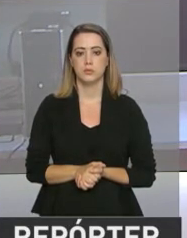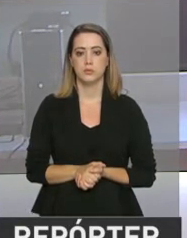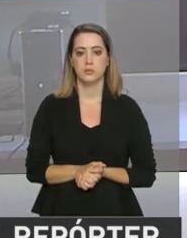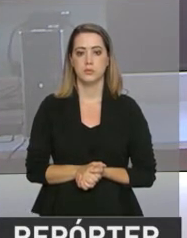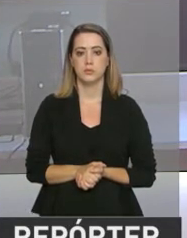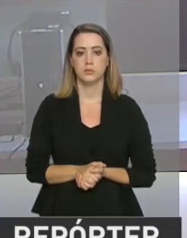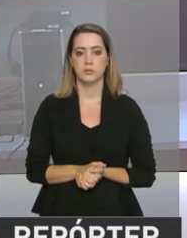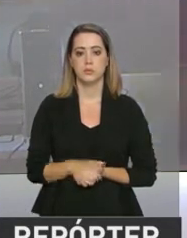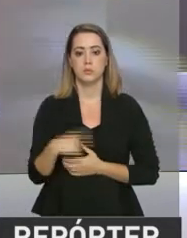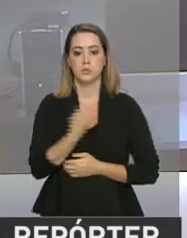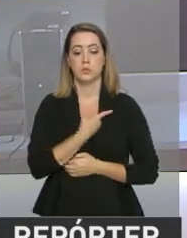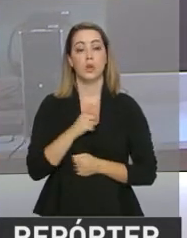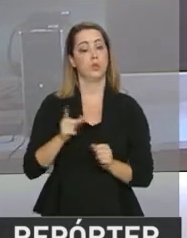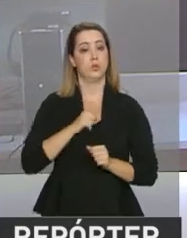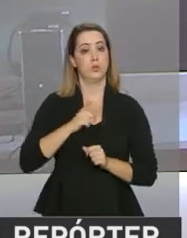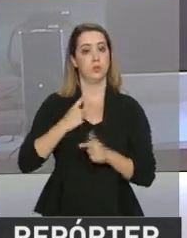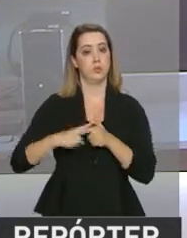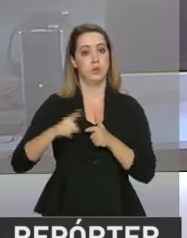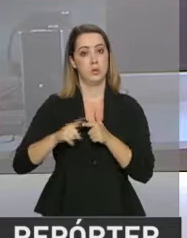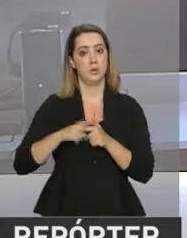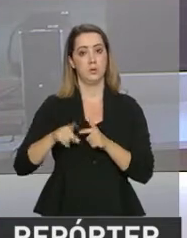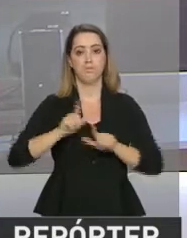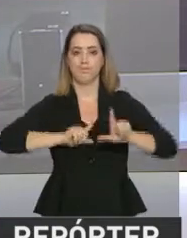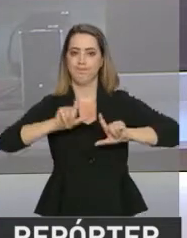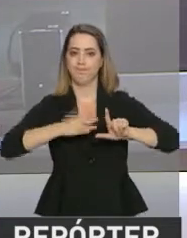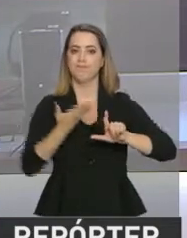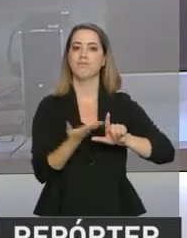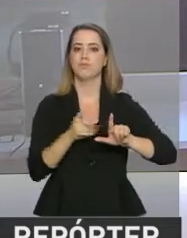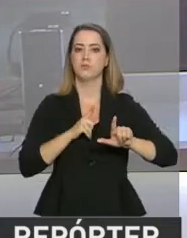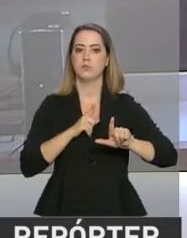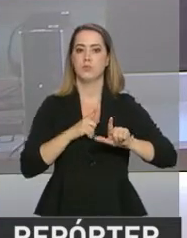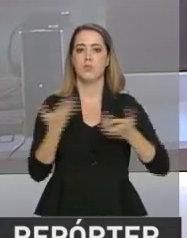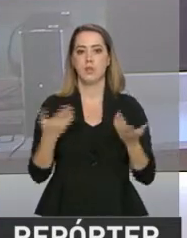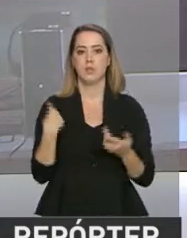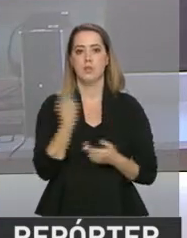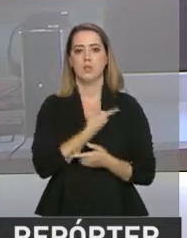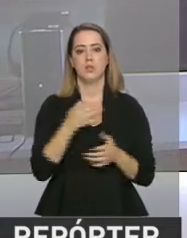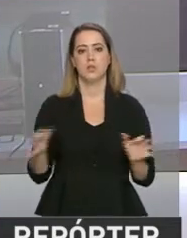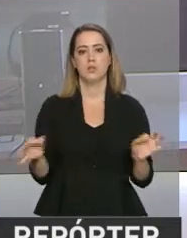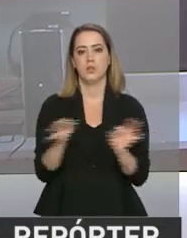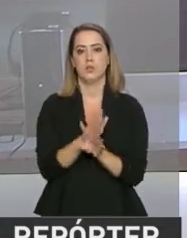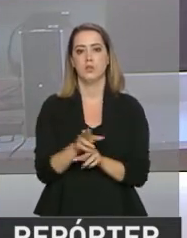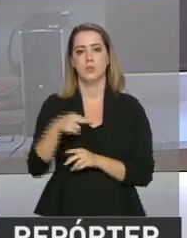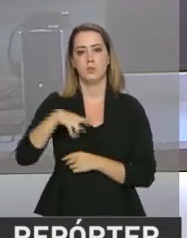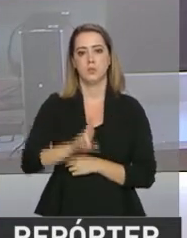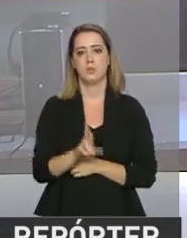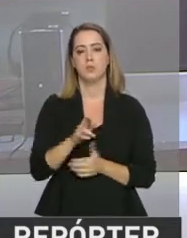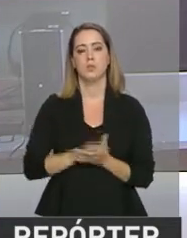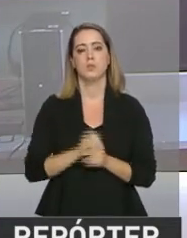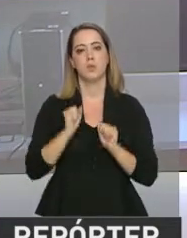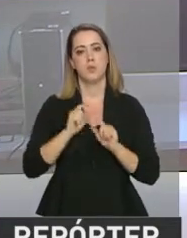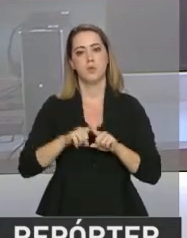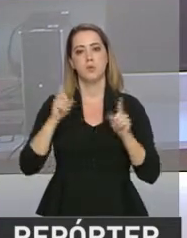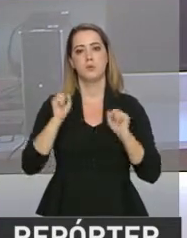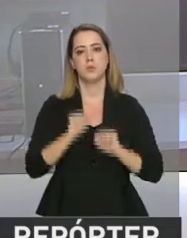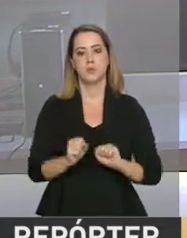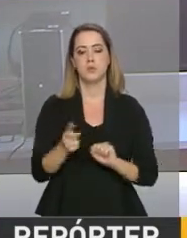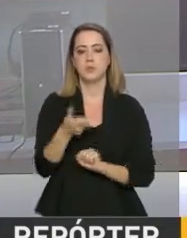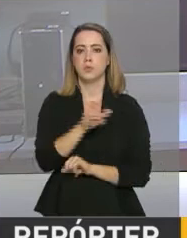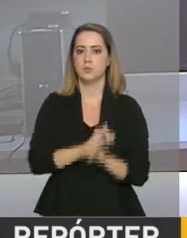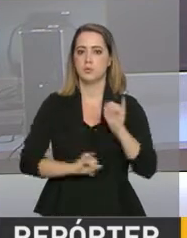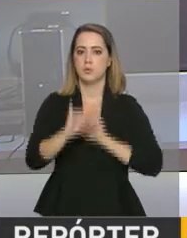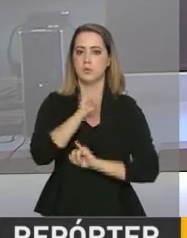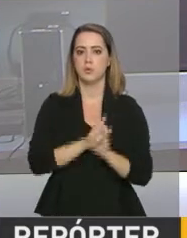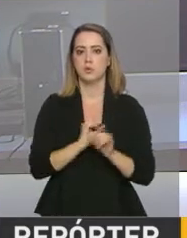quando nós tivemos um pequeno problema nesse vt e assim terminamos essa edição do repórter nbr mas podemos voltar a qualquer momento